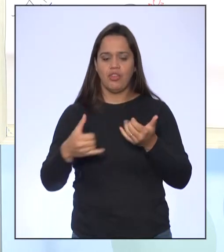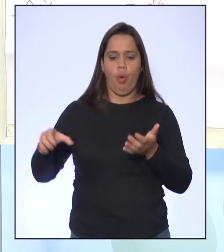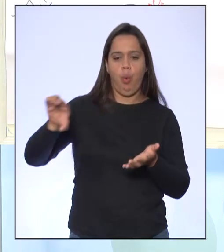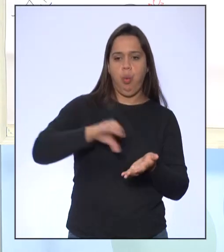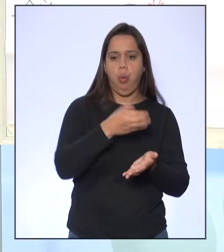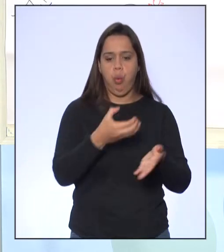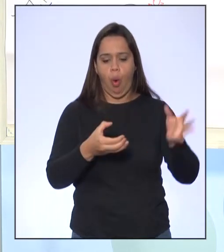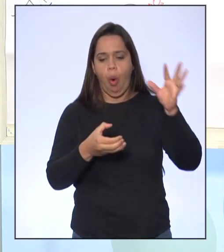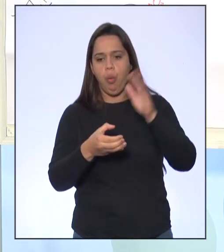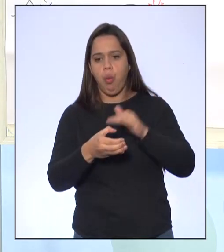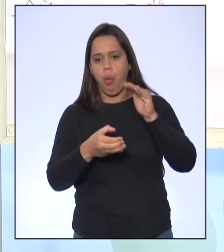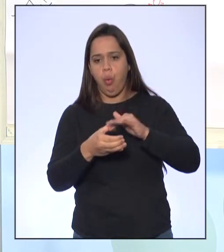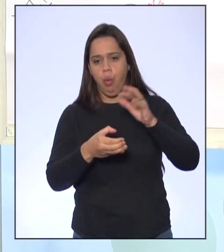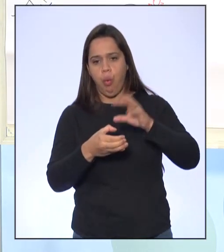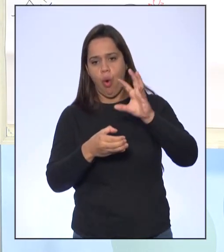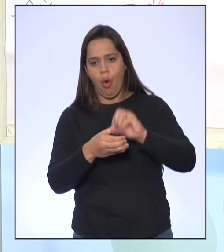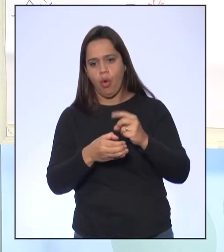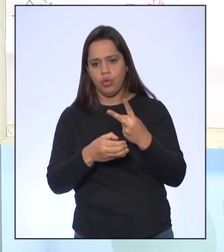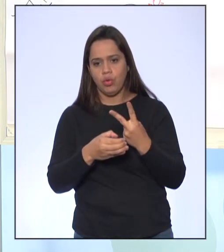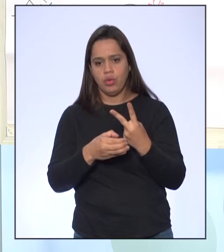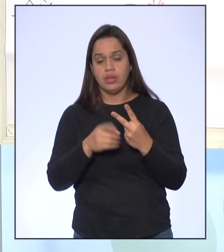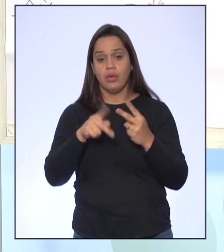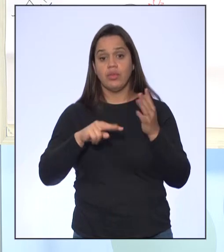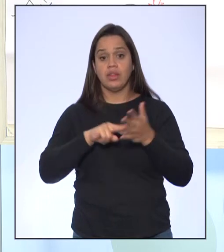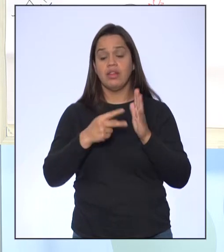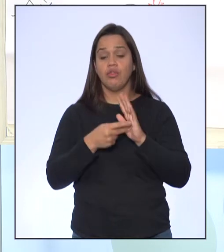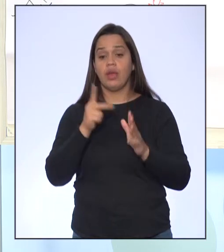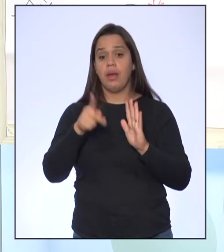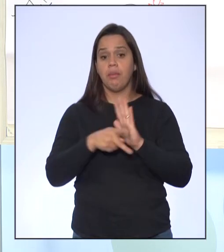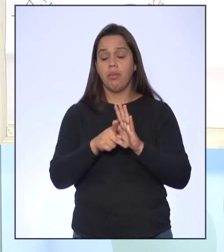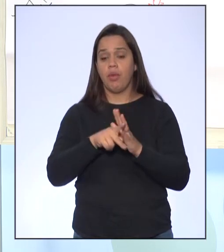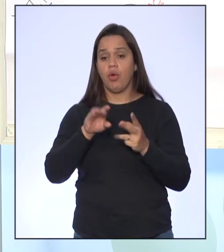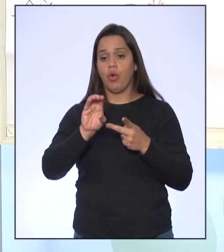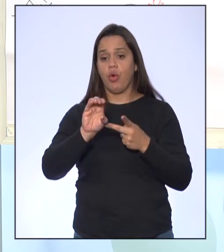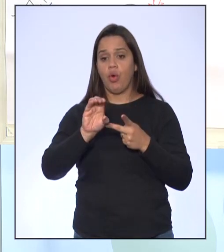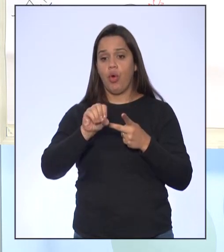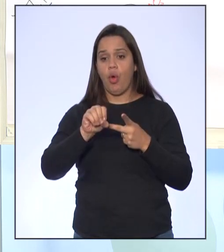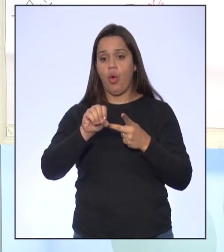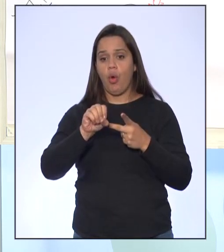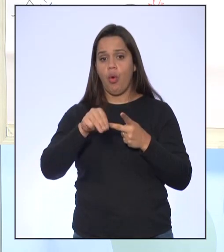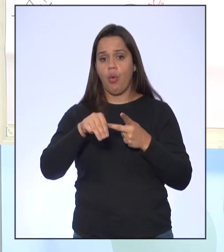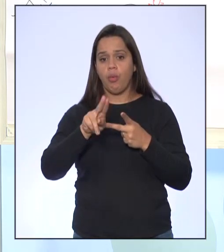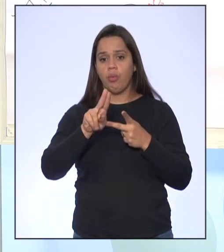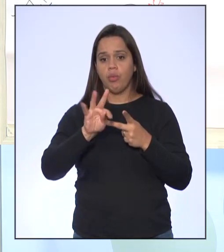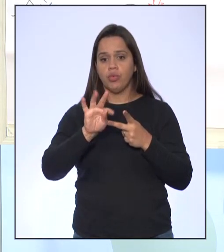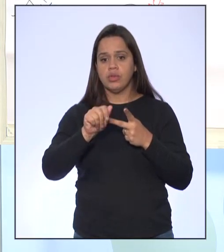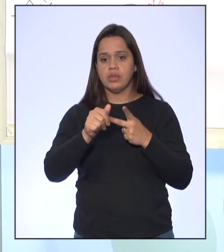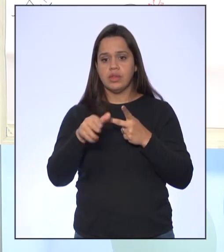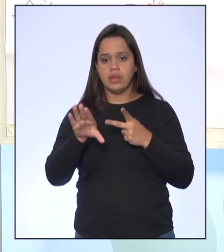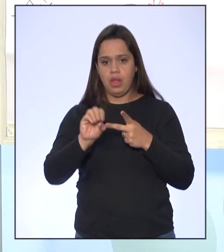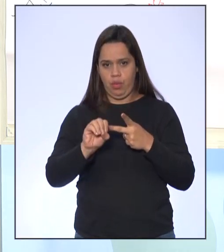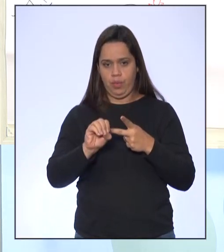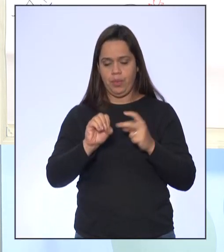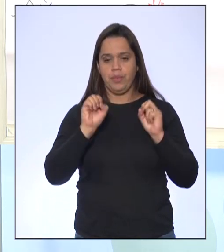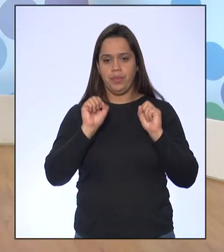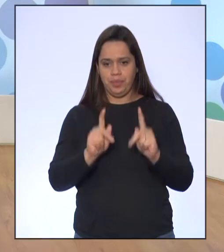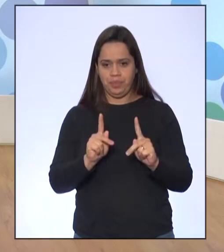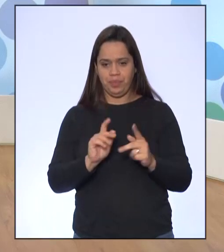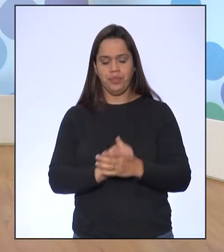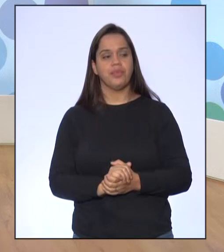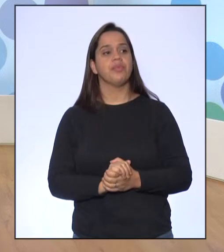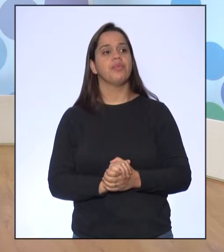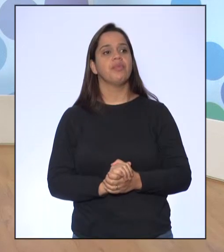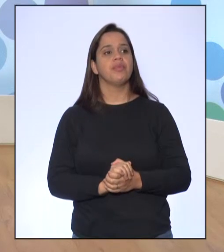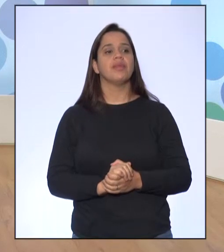Enfim, então, gente, isso aqui é uma reação de combustão. Uma reação típica de combustão. Muito bacana.